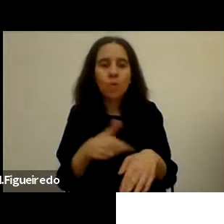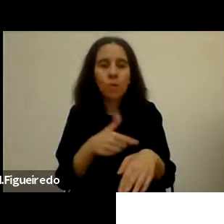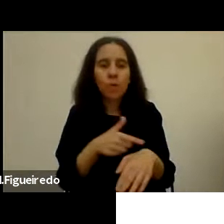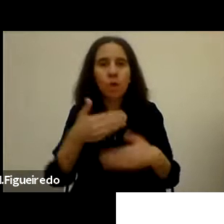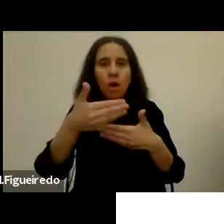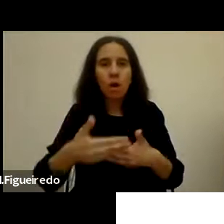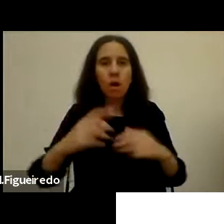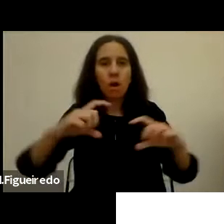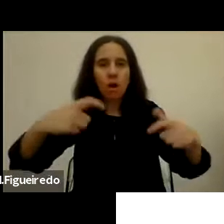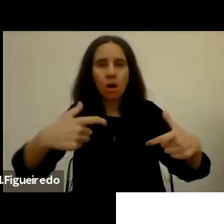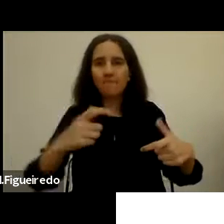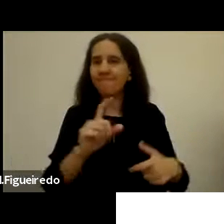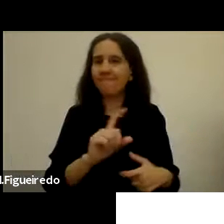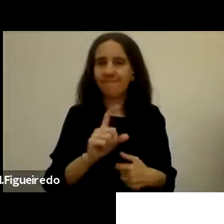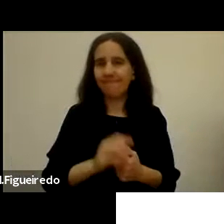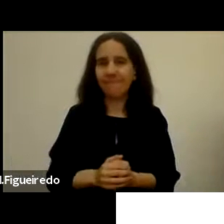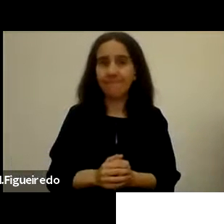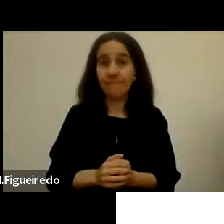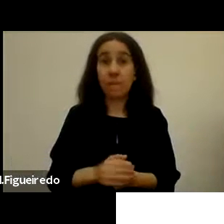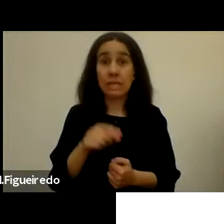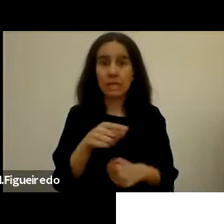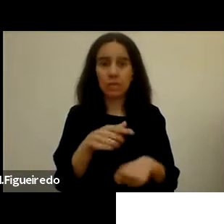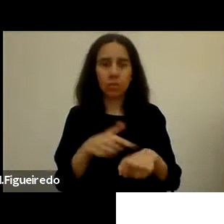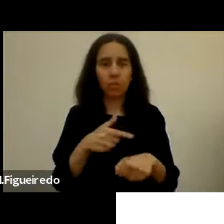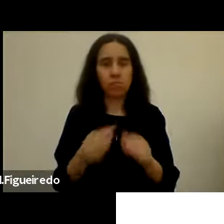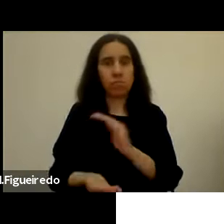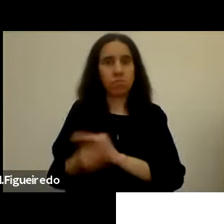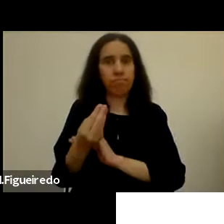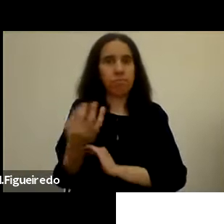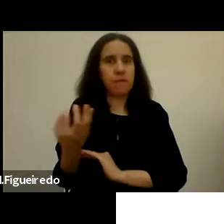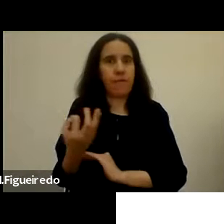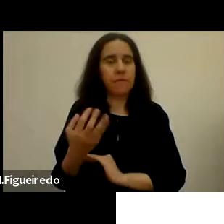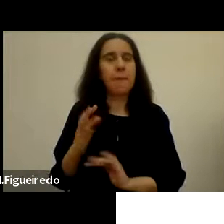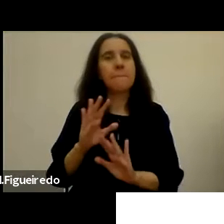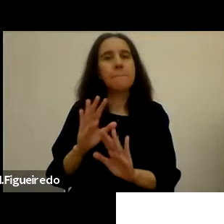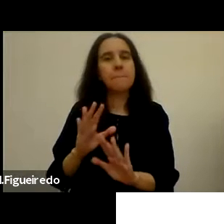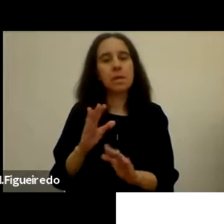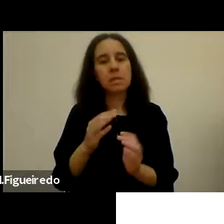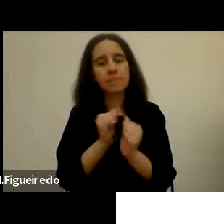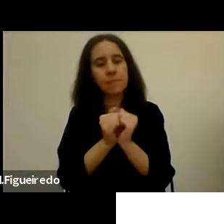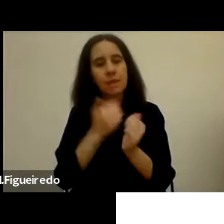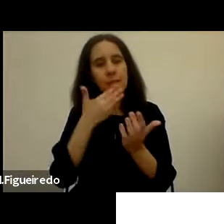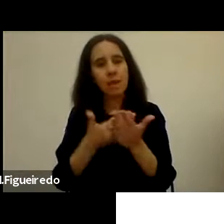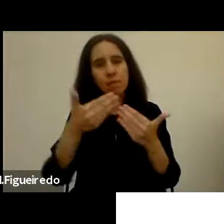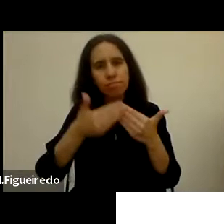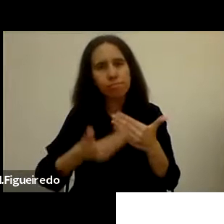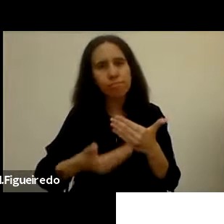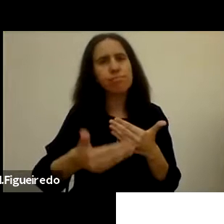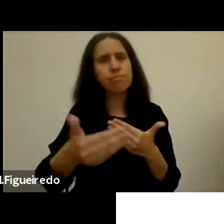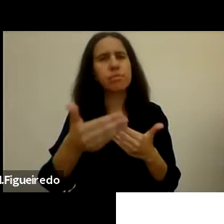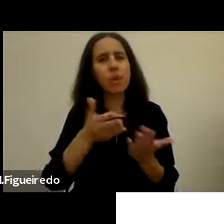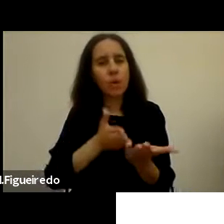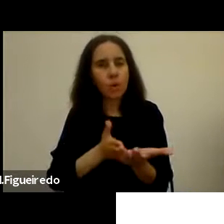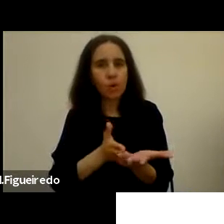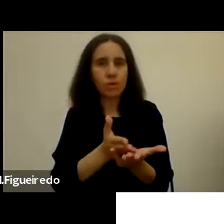contingência, este momento extraordinário, mas que fosse um instrumento duradouro de